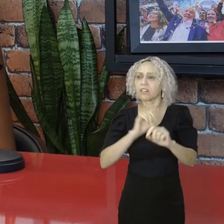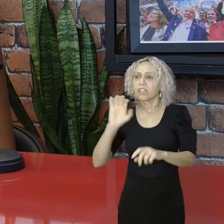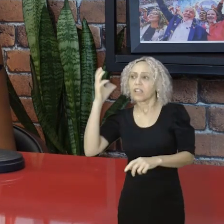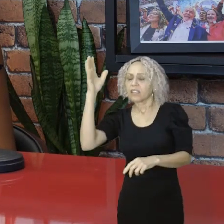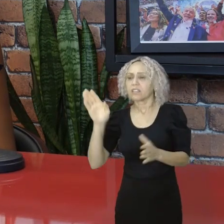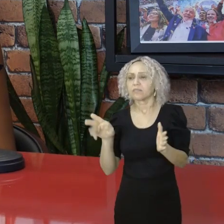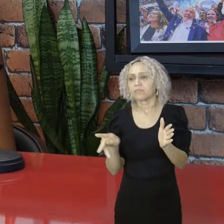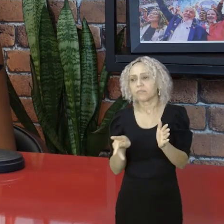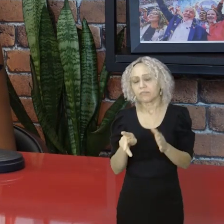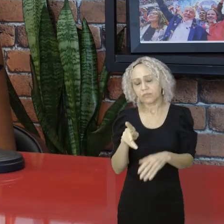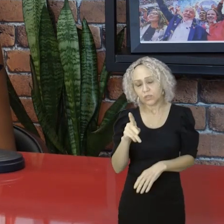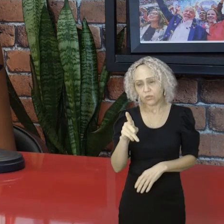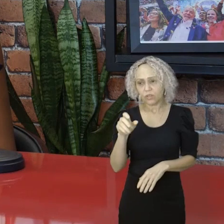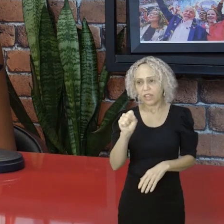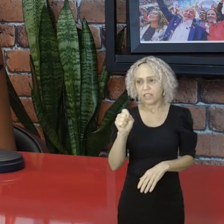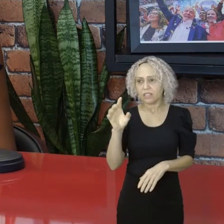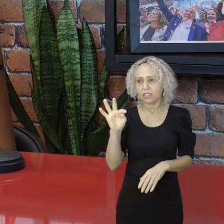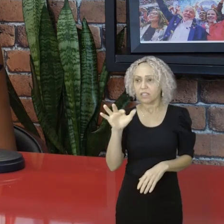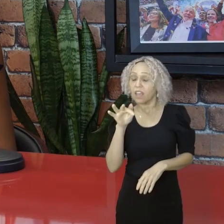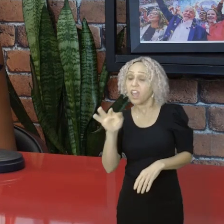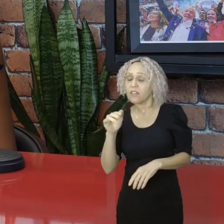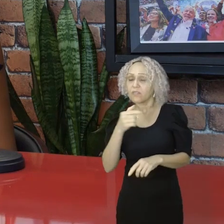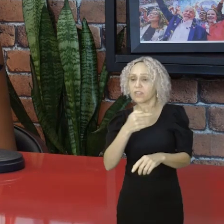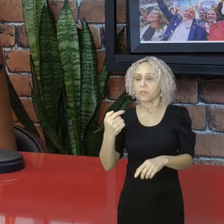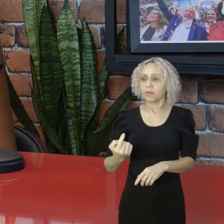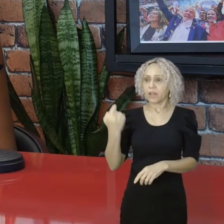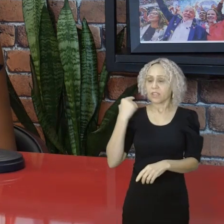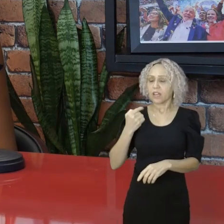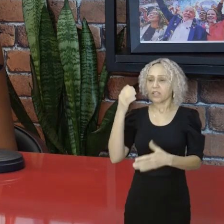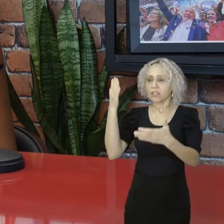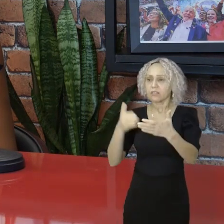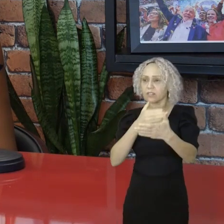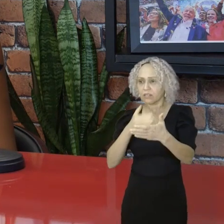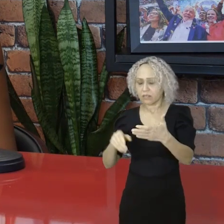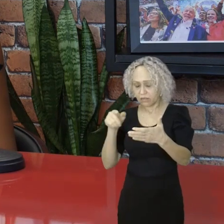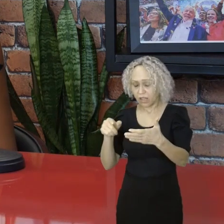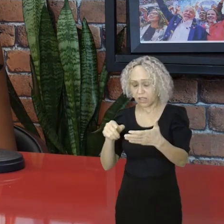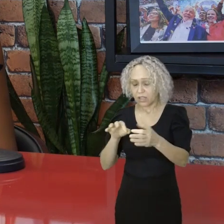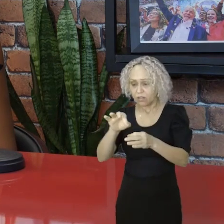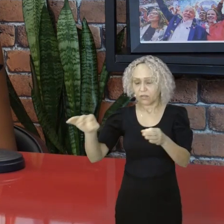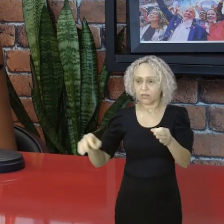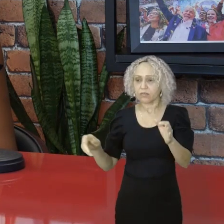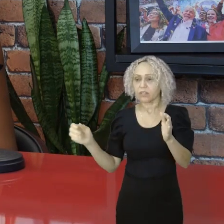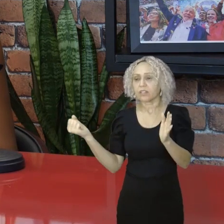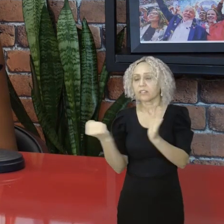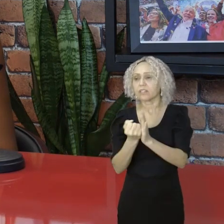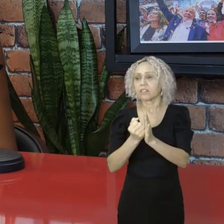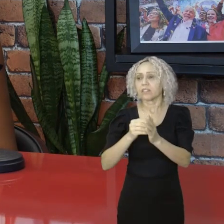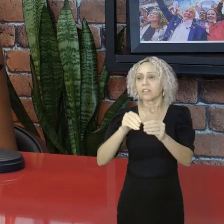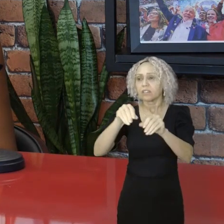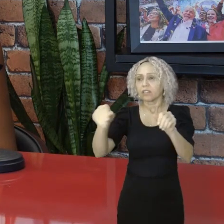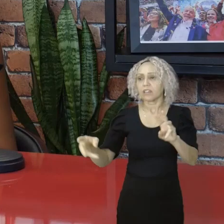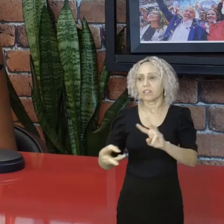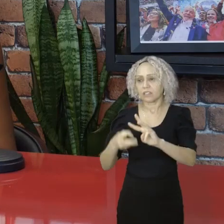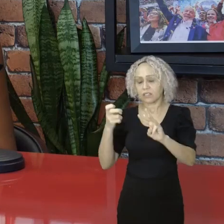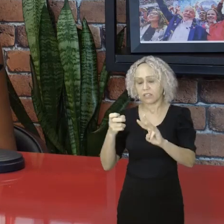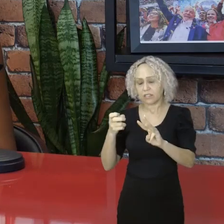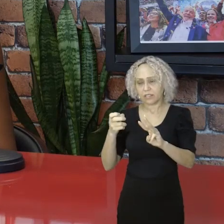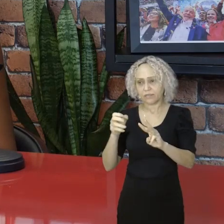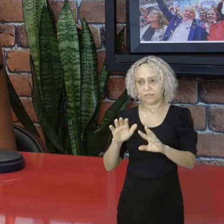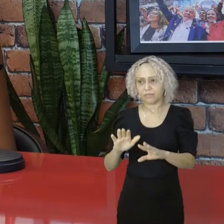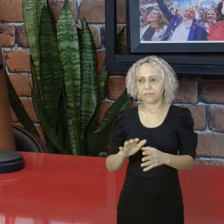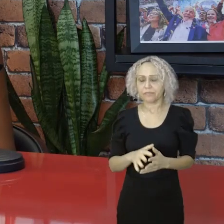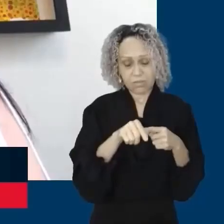relação à decisão do STF da semana passada, que anulou a tese ruralista do marco temporal para a demarcação de